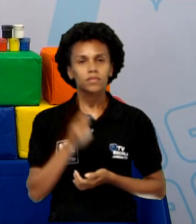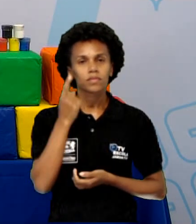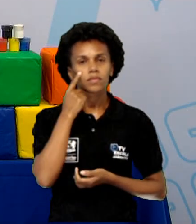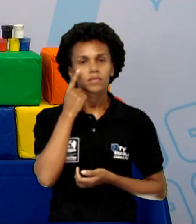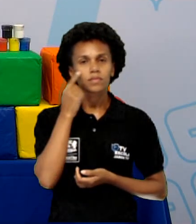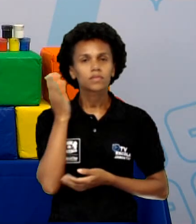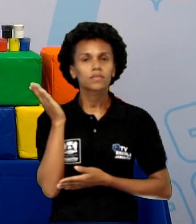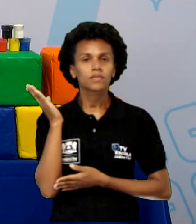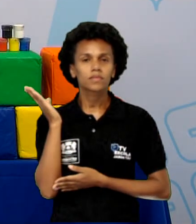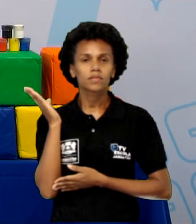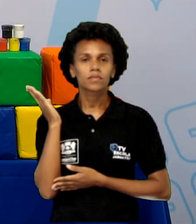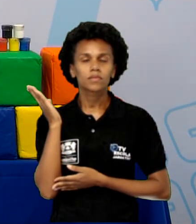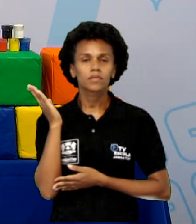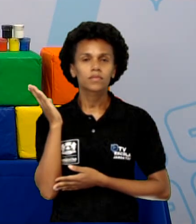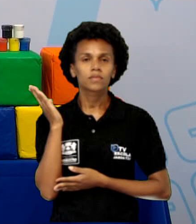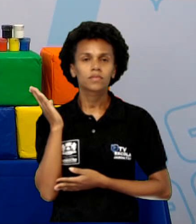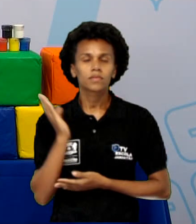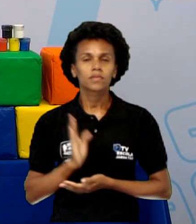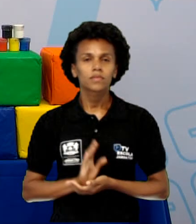colocar